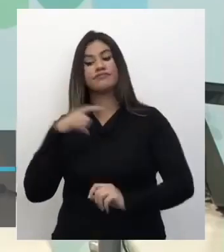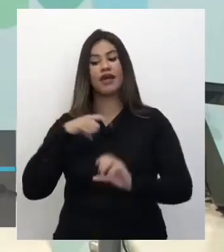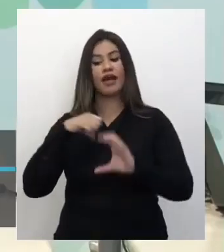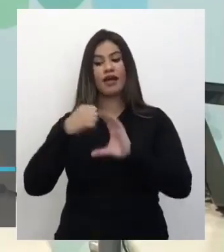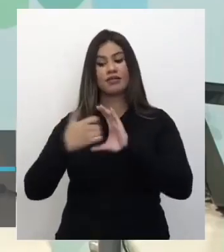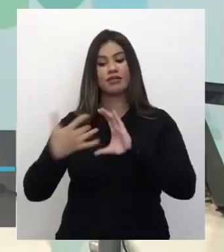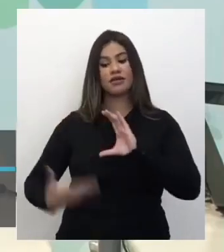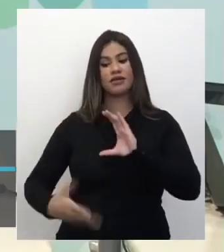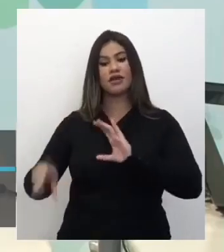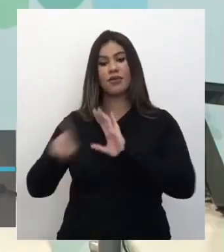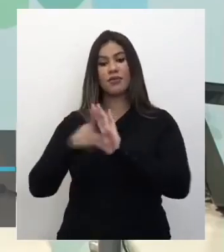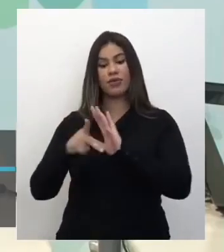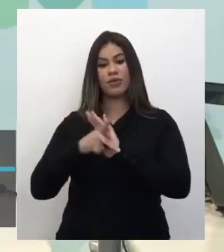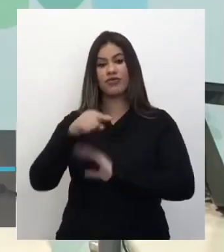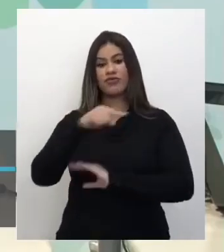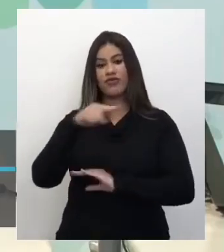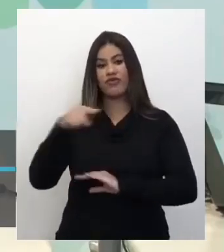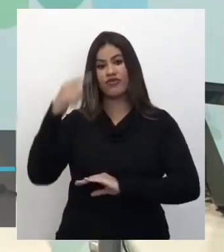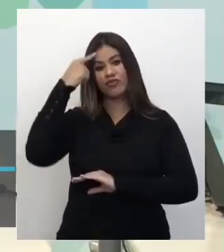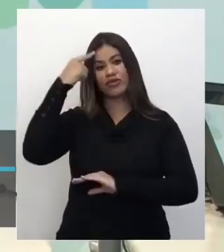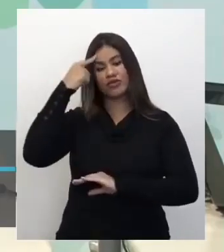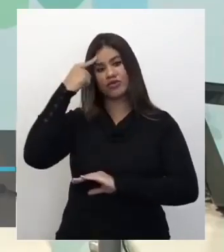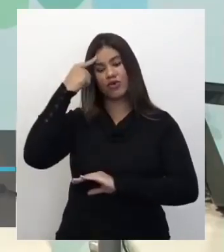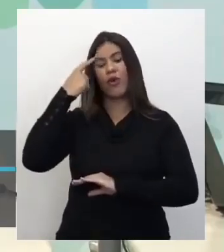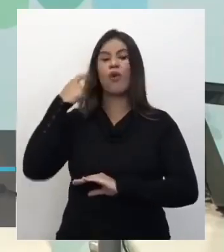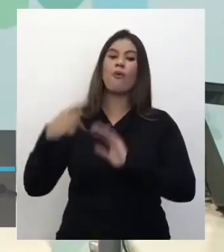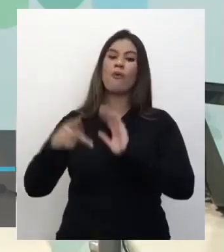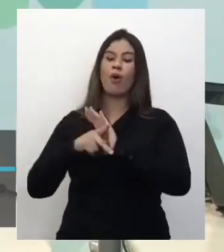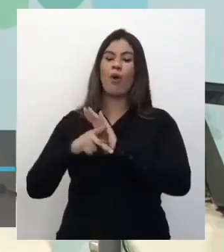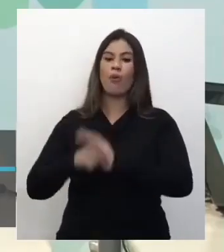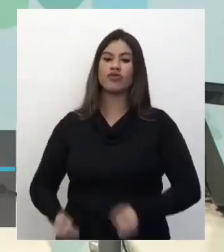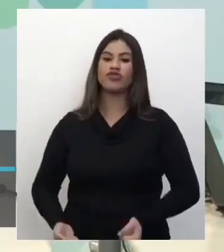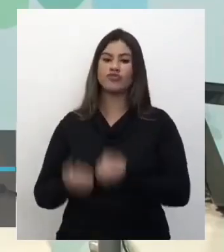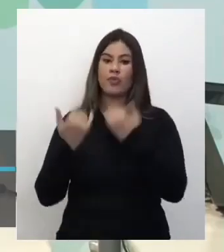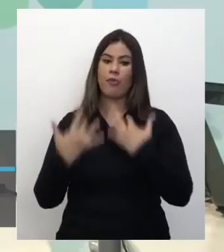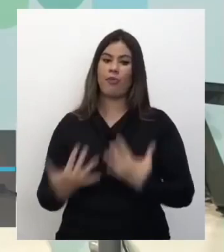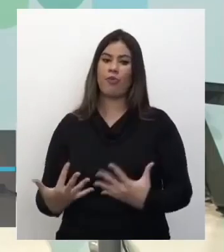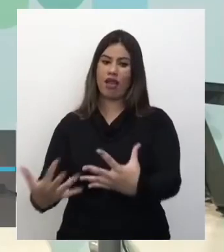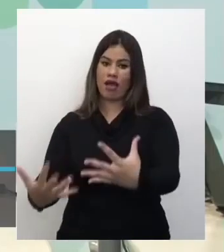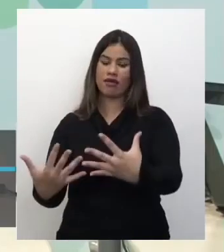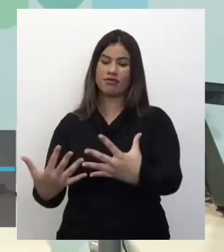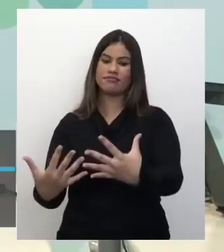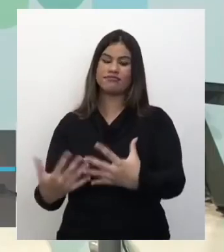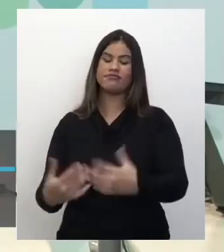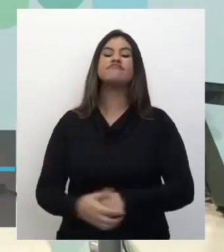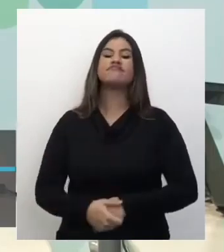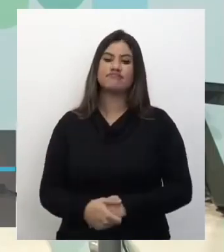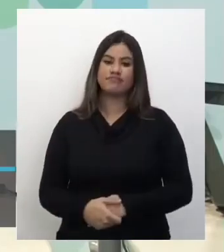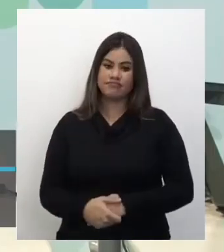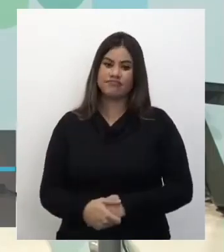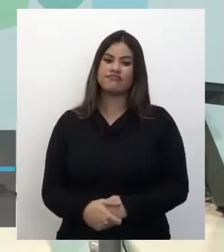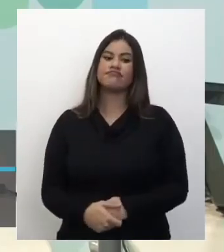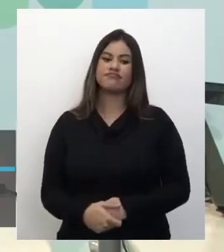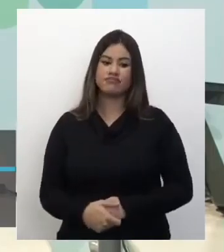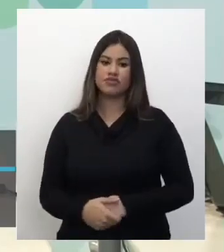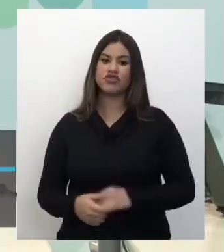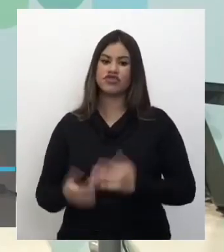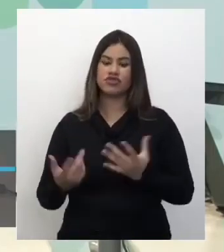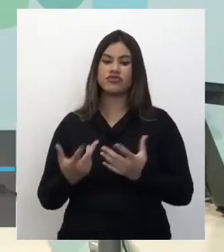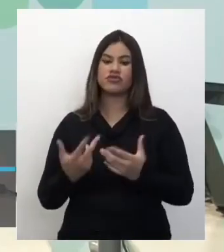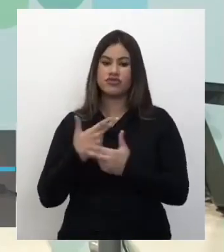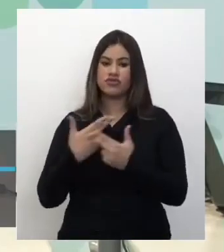Então, quem pensou aí que é uma área de plantação, né, uma área aí de cultura, né, de cultura cultivadas